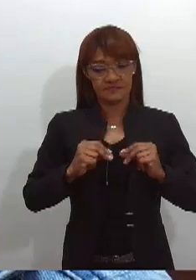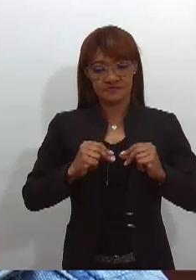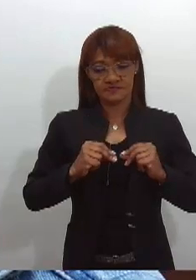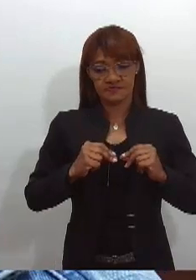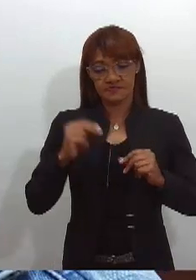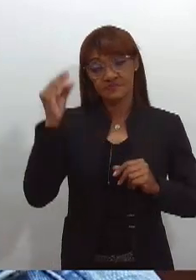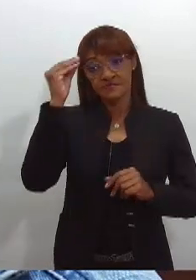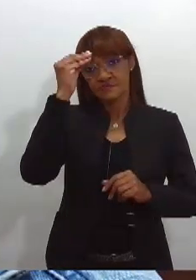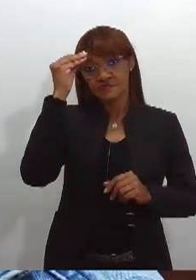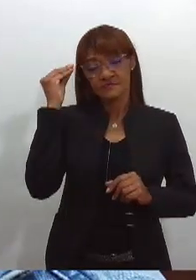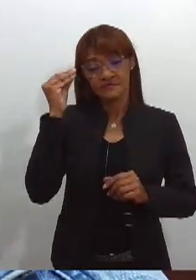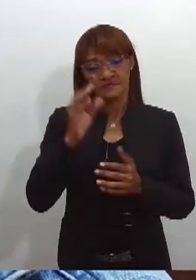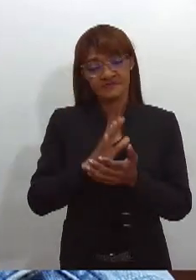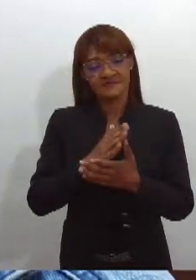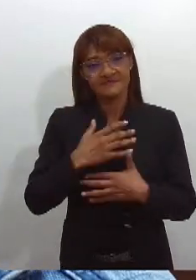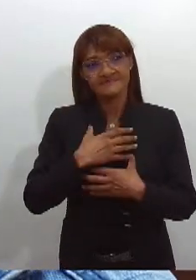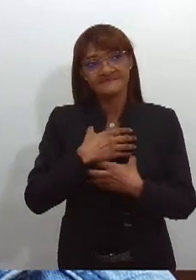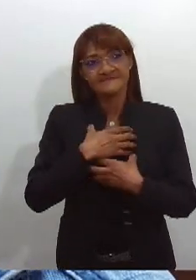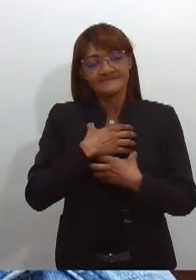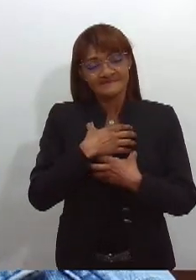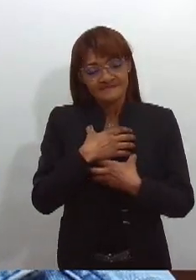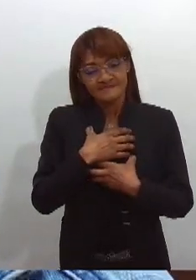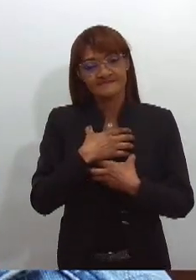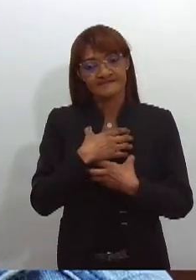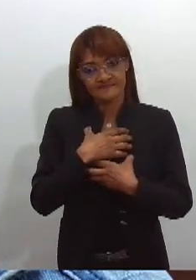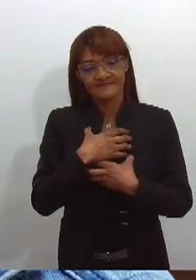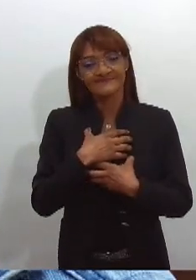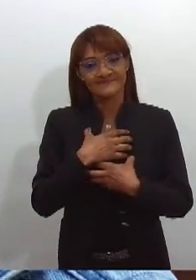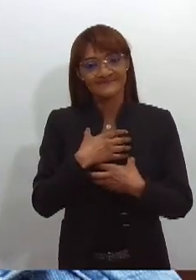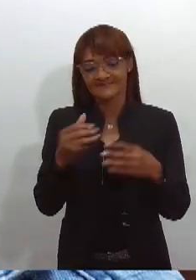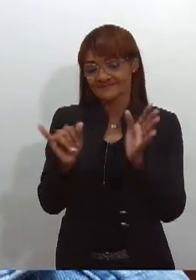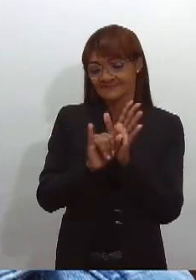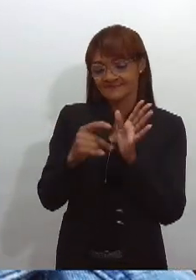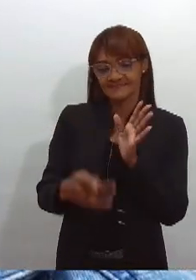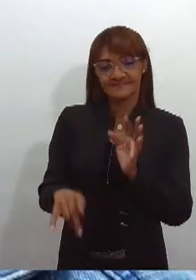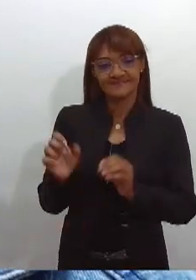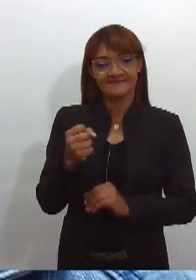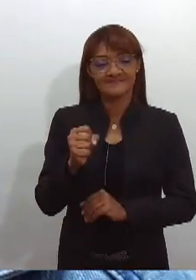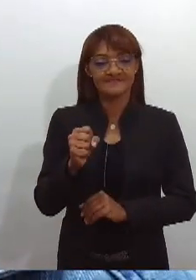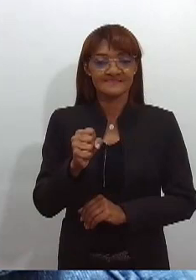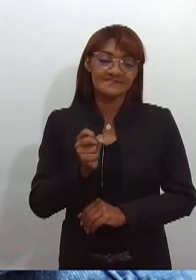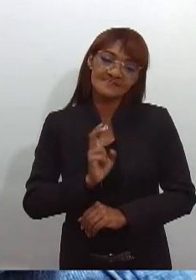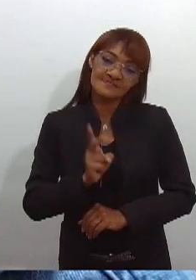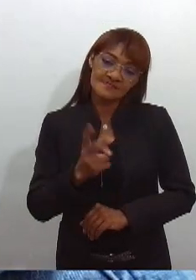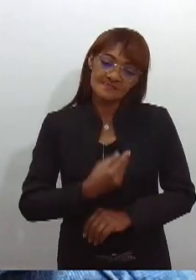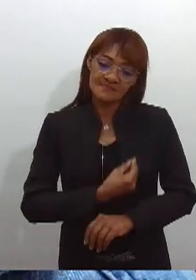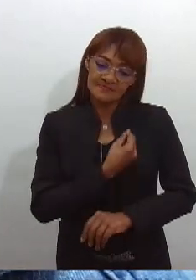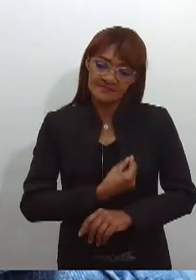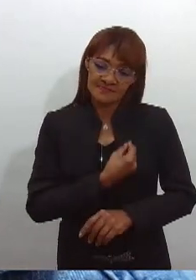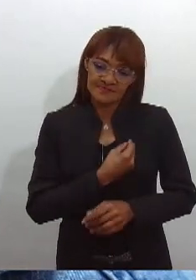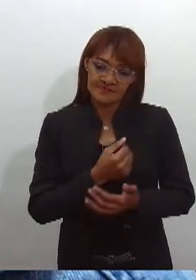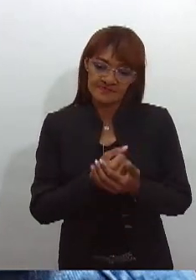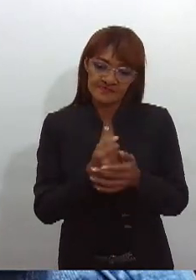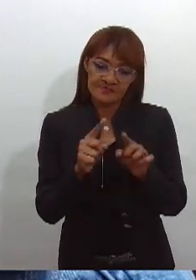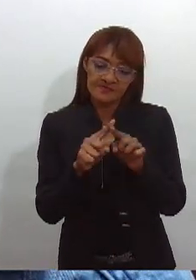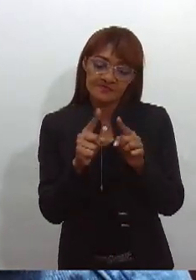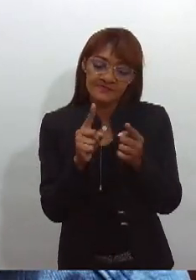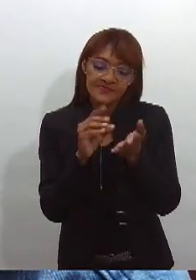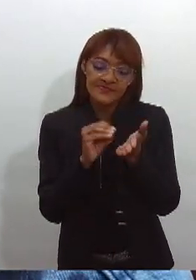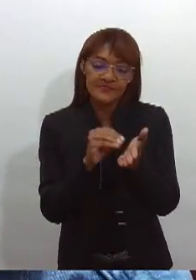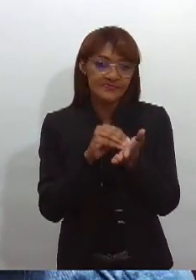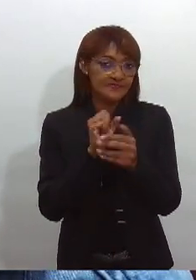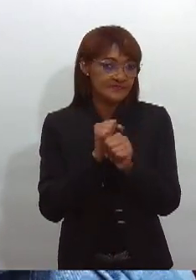é me sentir parte de Sergipe, porque eu sempre estive aqui e faltava esse detalhe para